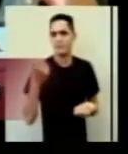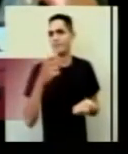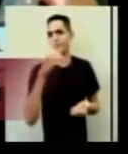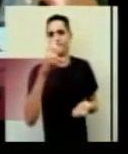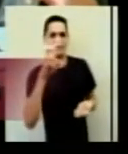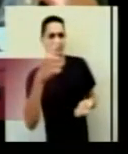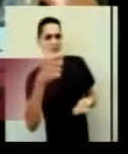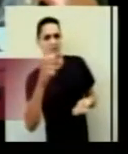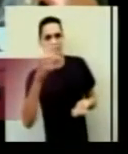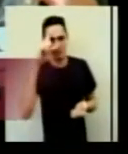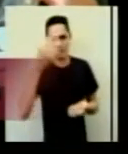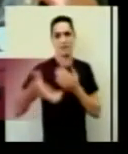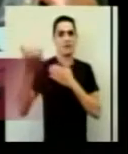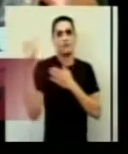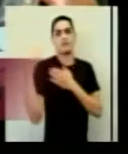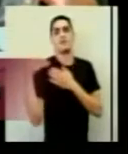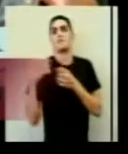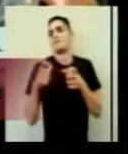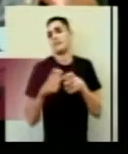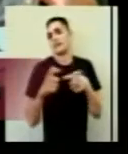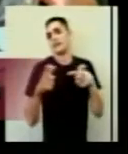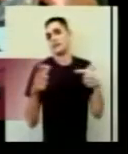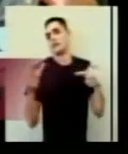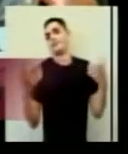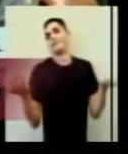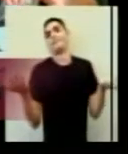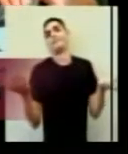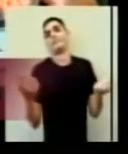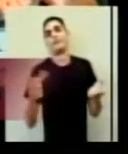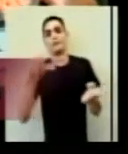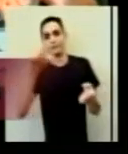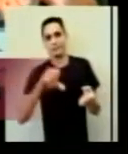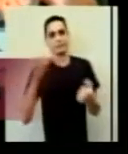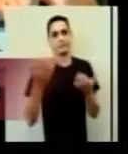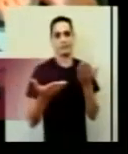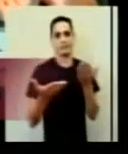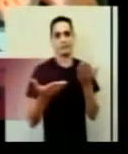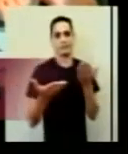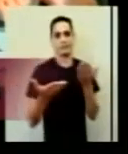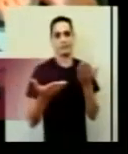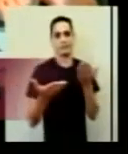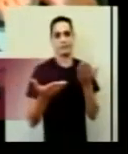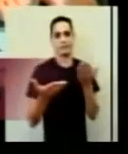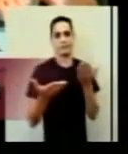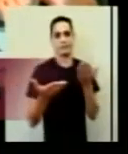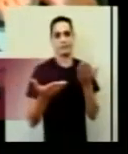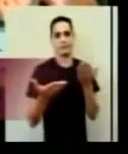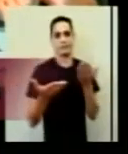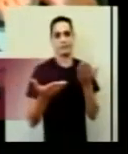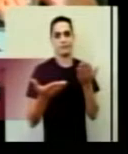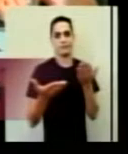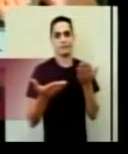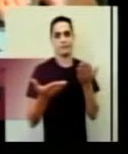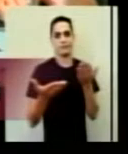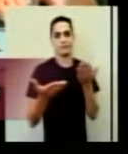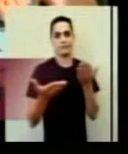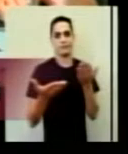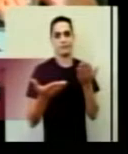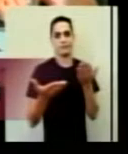número de casos de 15, 21 dias atrás, esses casos vão se agravando